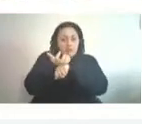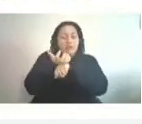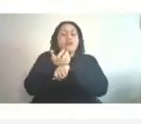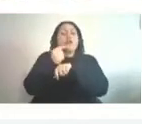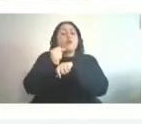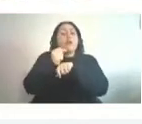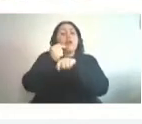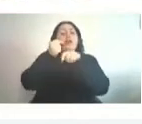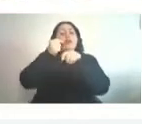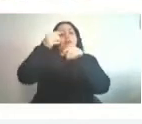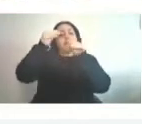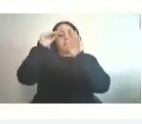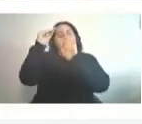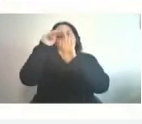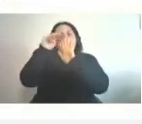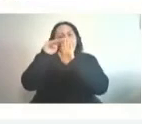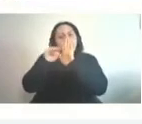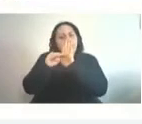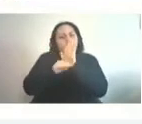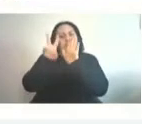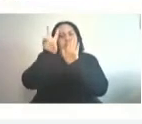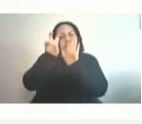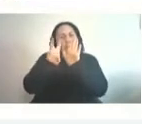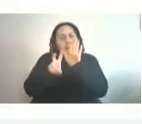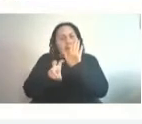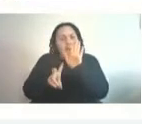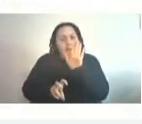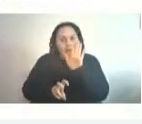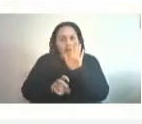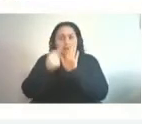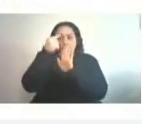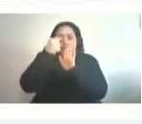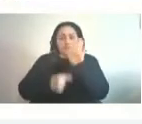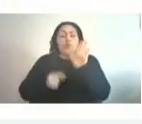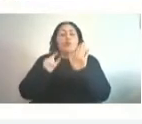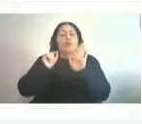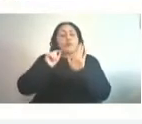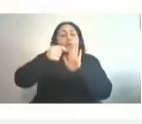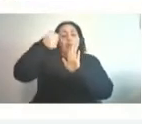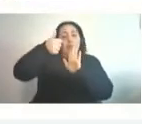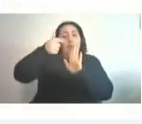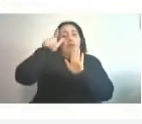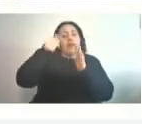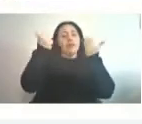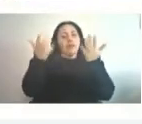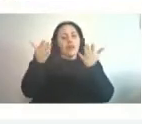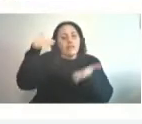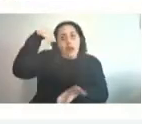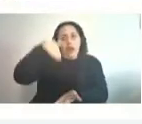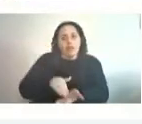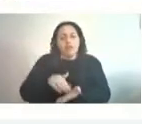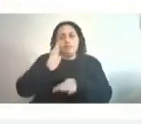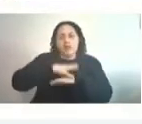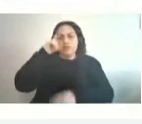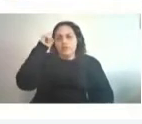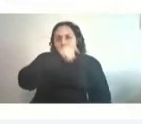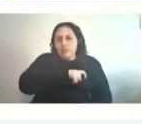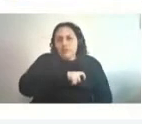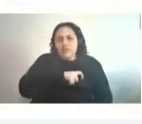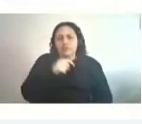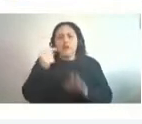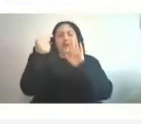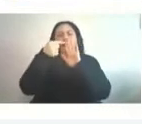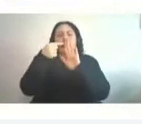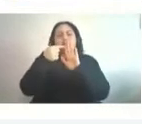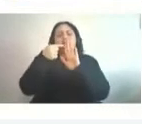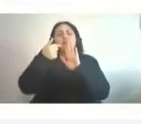tópicos, né? Esses tópicos são ordenados, em geral, do mais simples para o mais complexo, do mais amplo para o mais